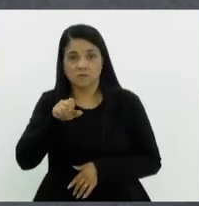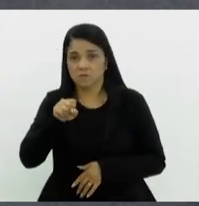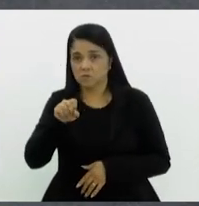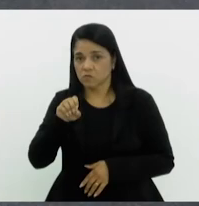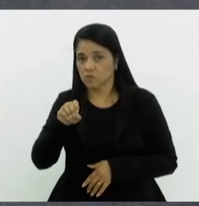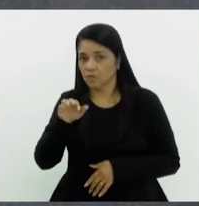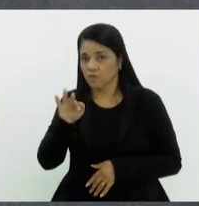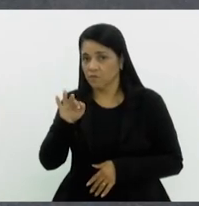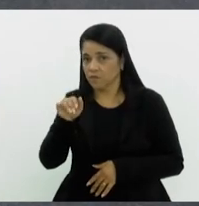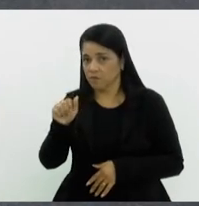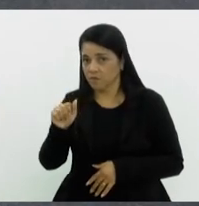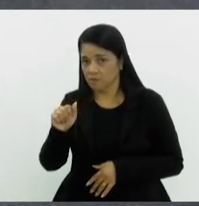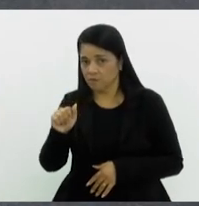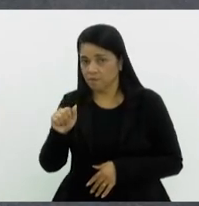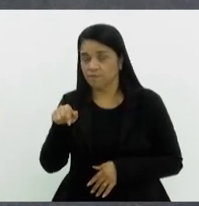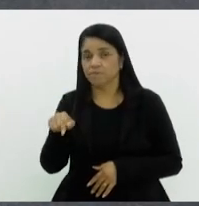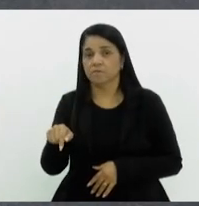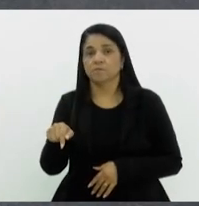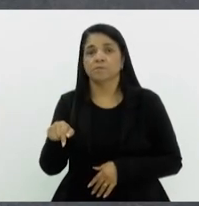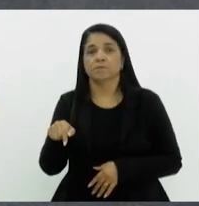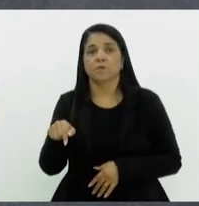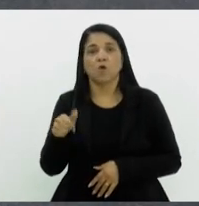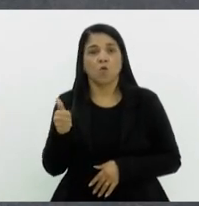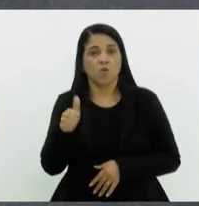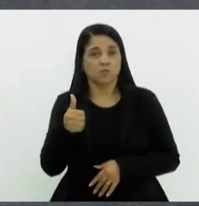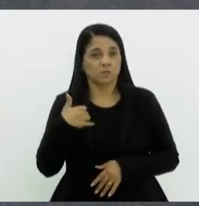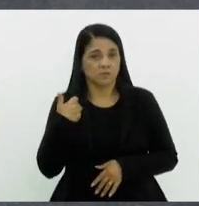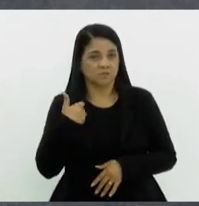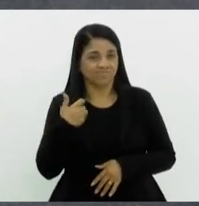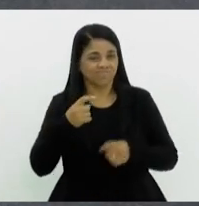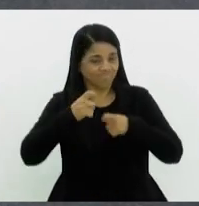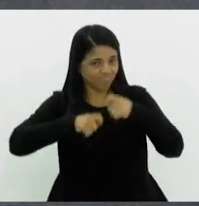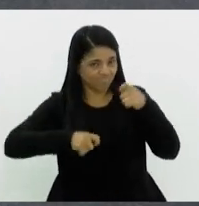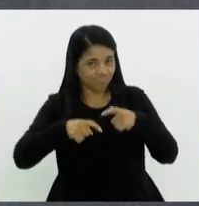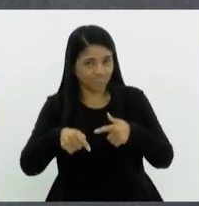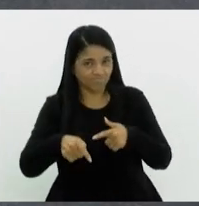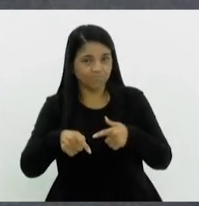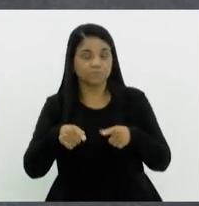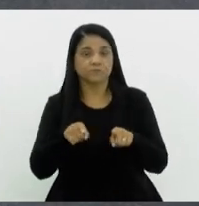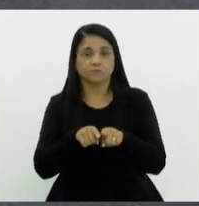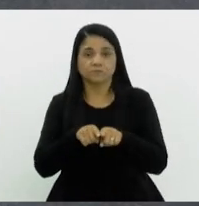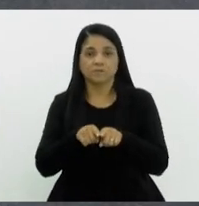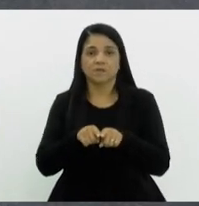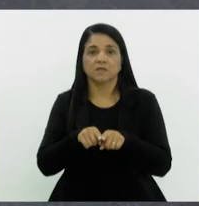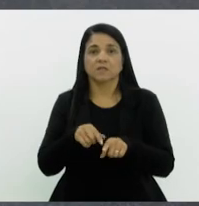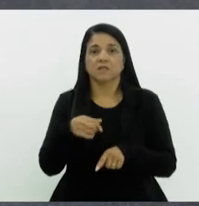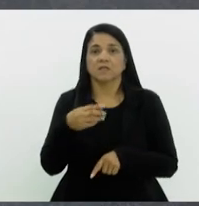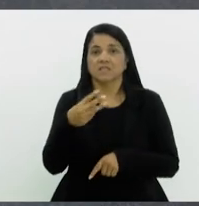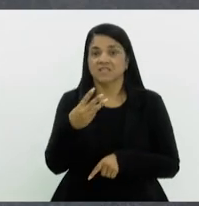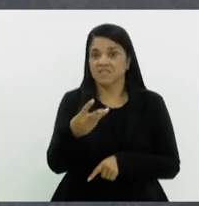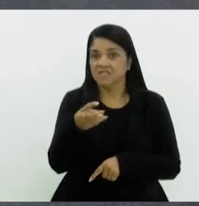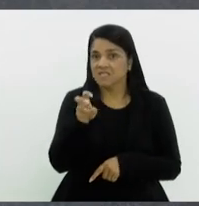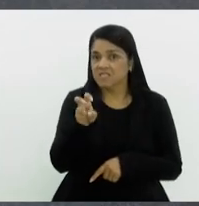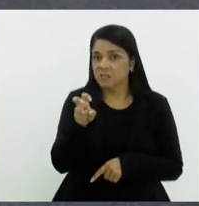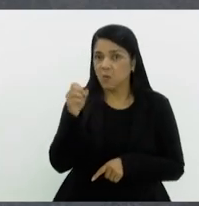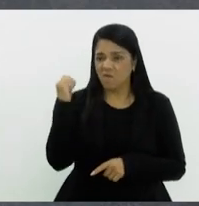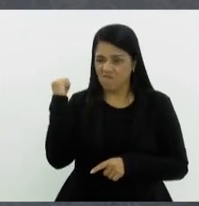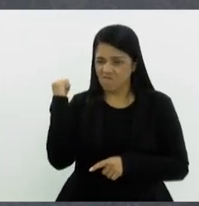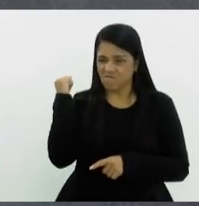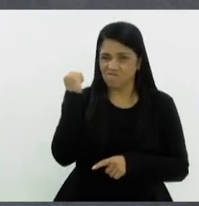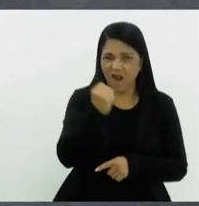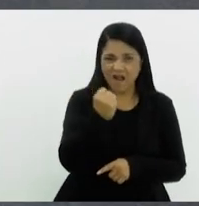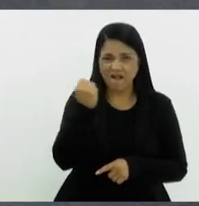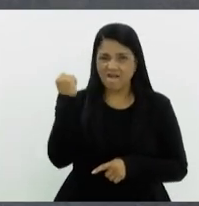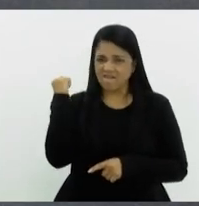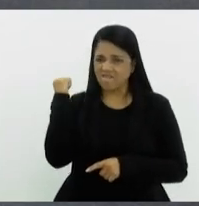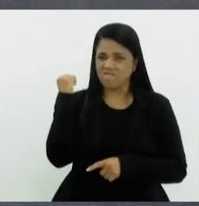Sofia, que foi vítima de estupro e recebeu pelo menos 35 facadas, tendo seu corpo